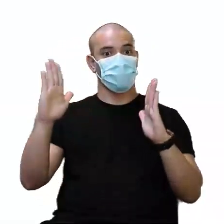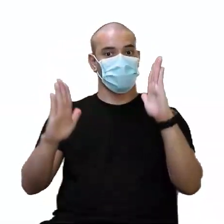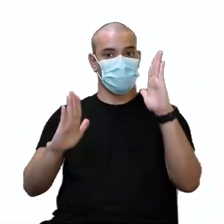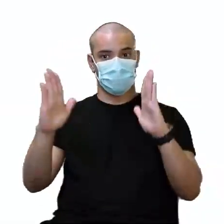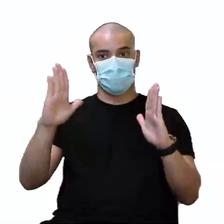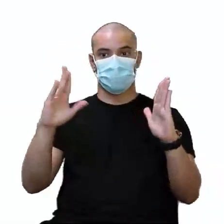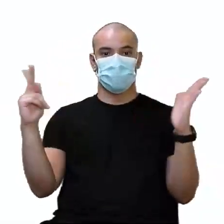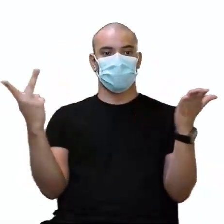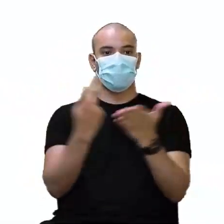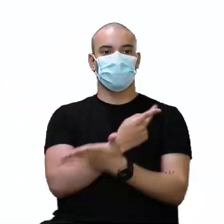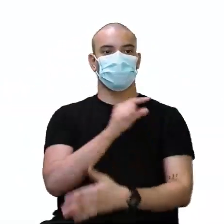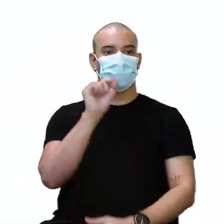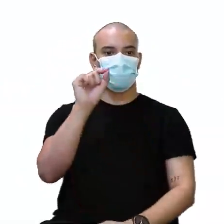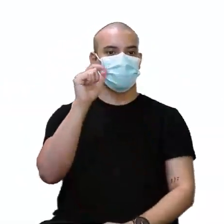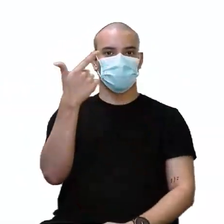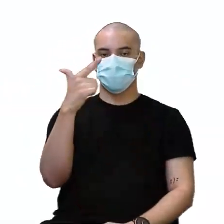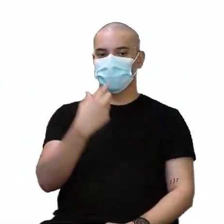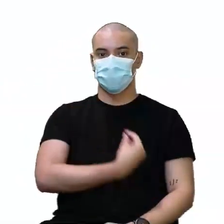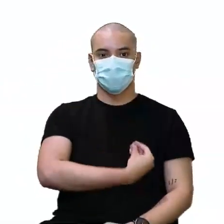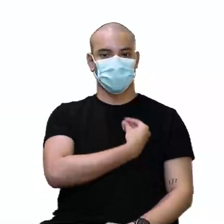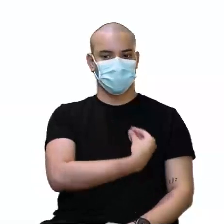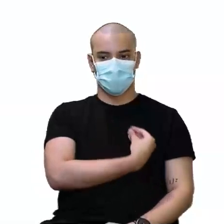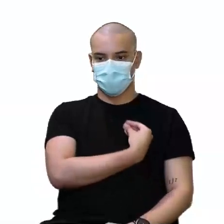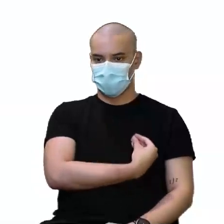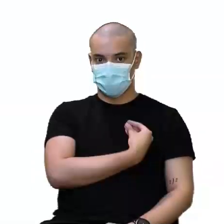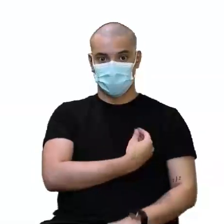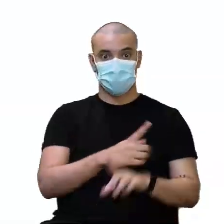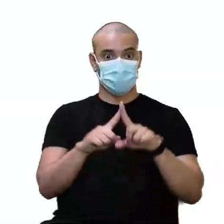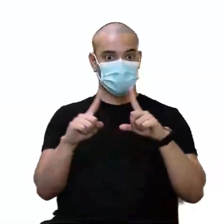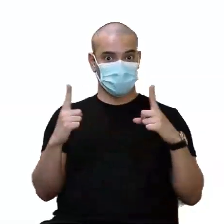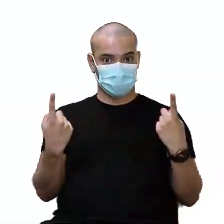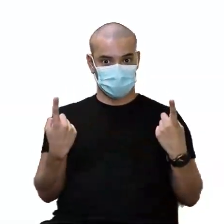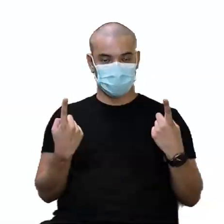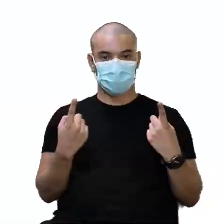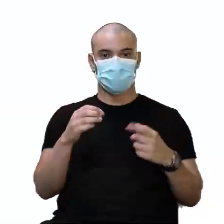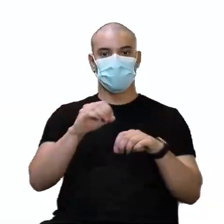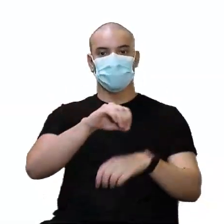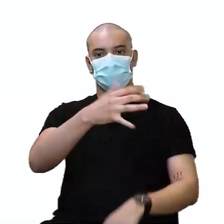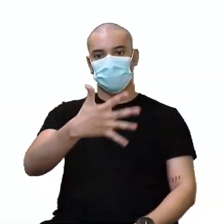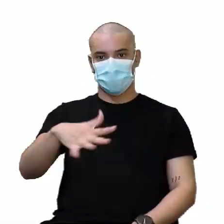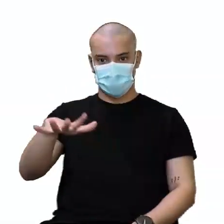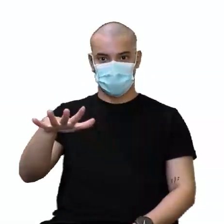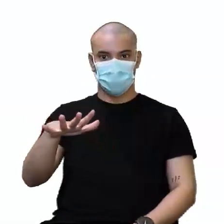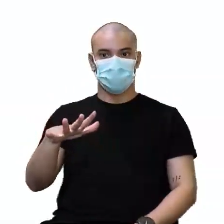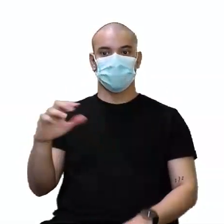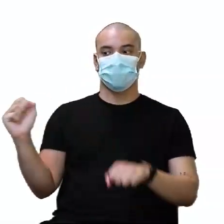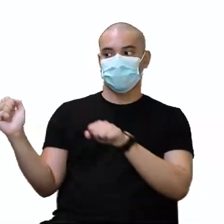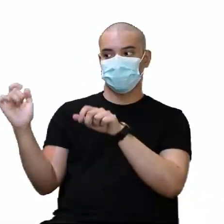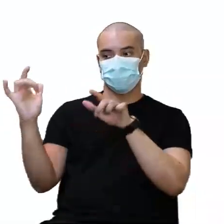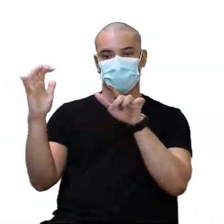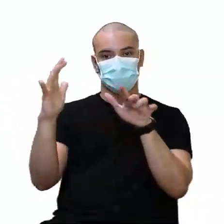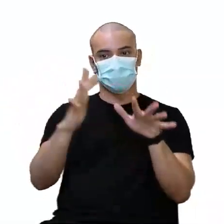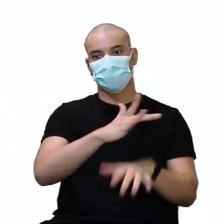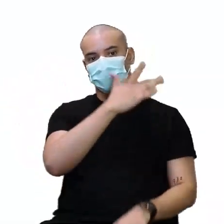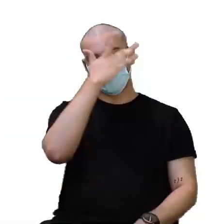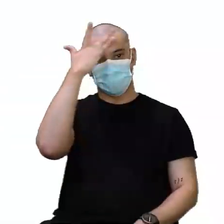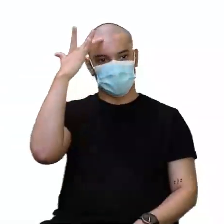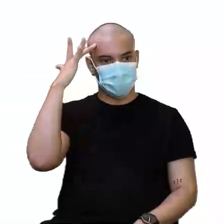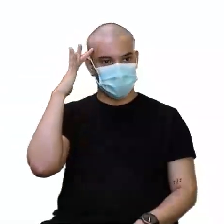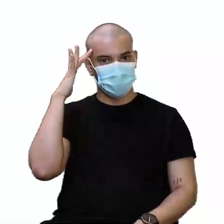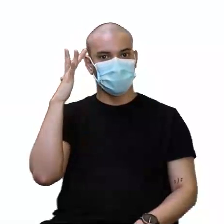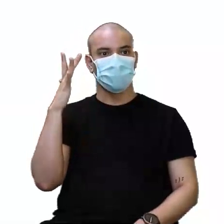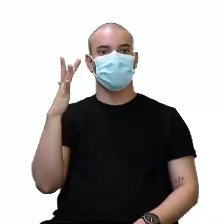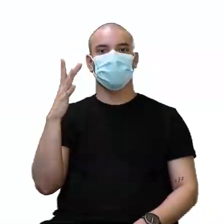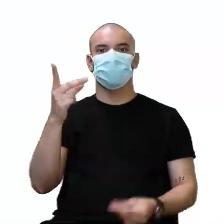dos continentes era totalmente desprovida de vida, mas os oceanos povoados de organismos